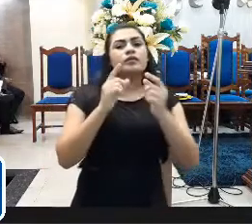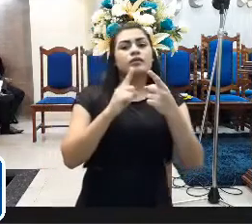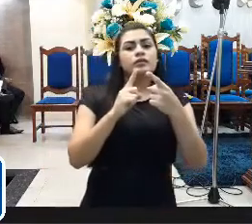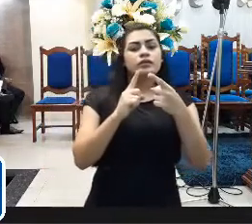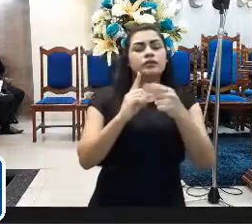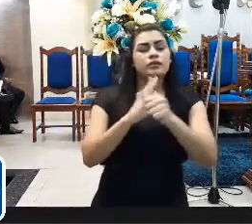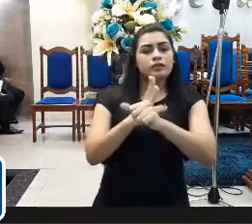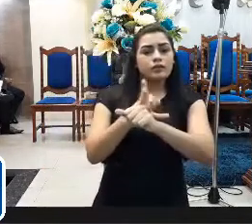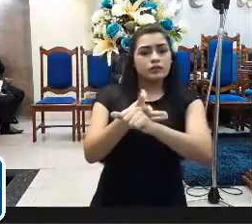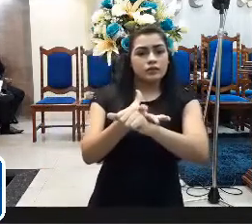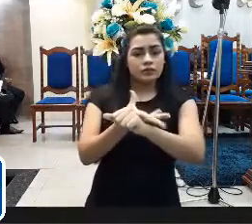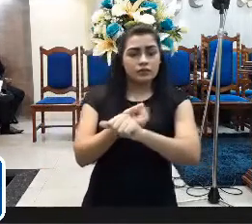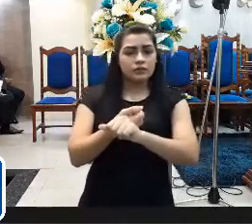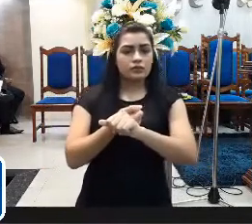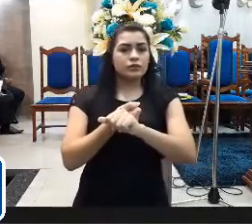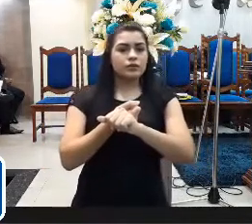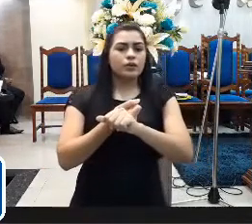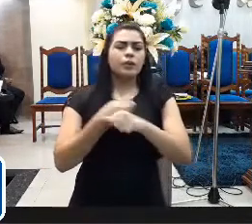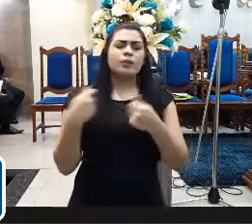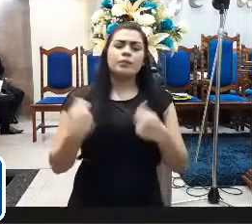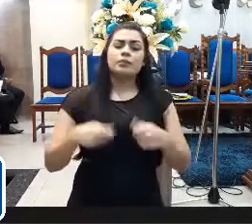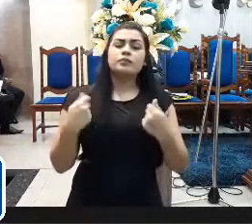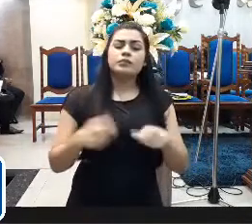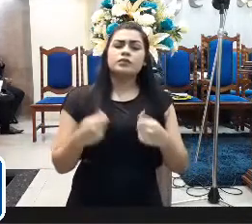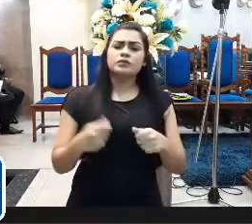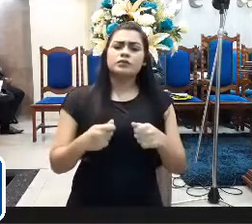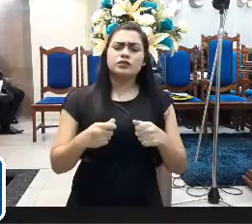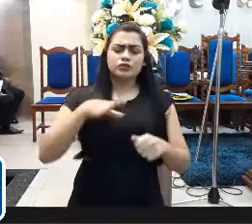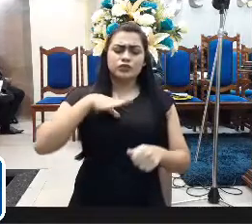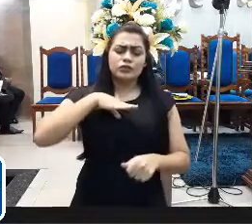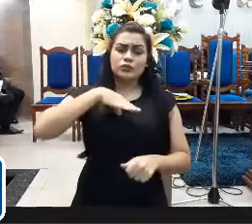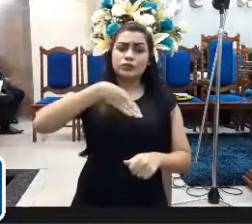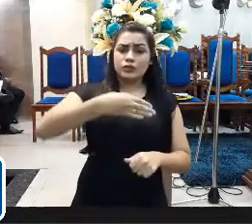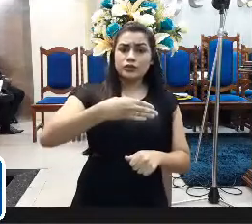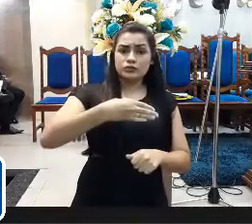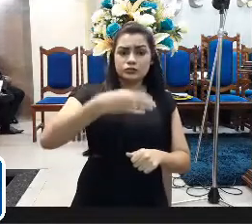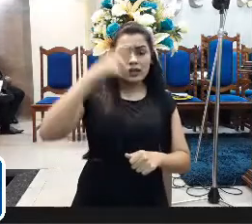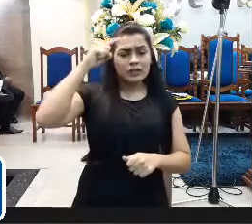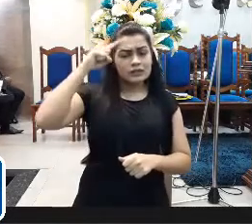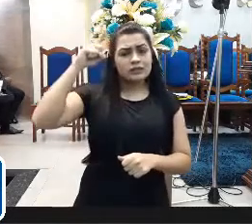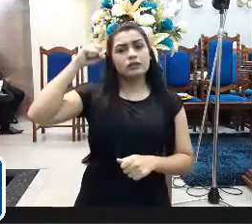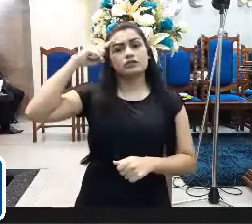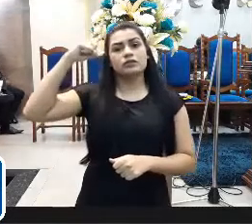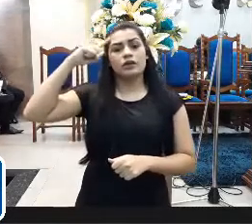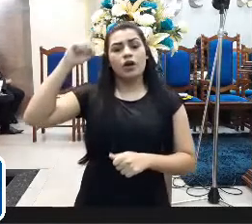necessita ser encorajada a cada dia, não é? Fortalecida,